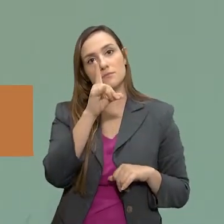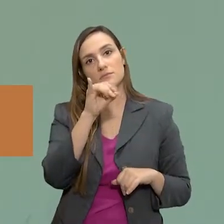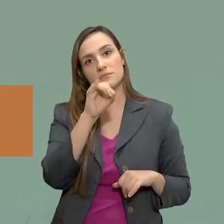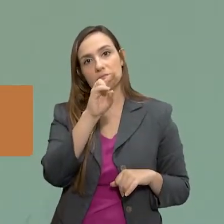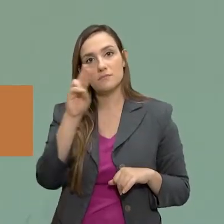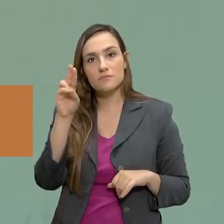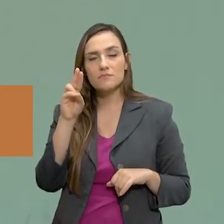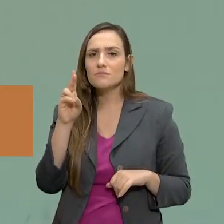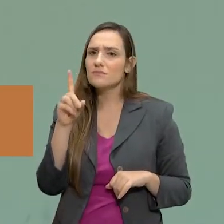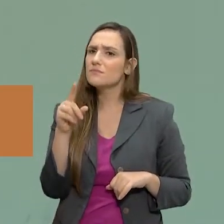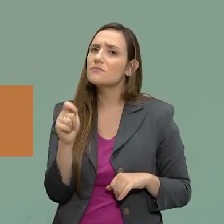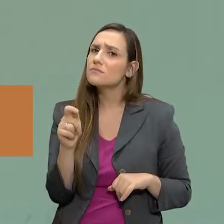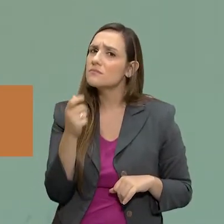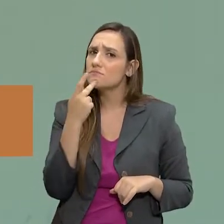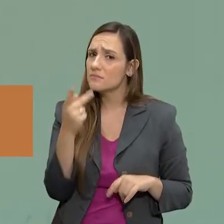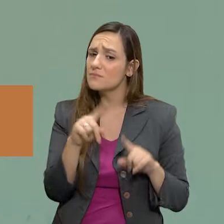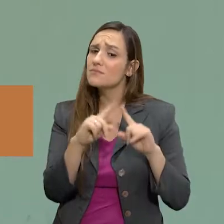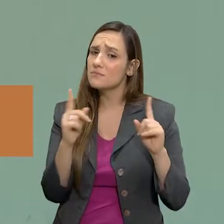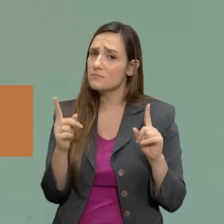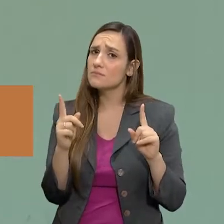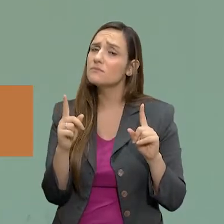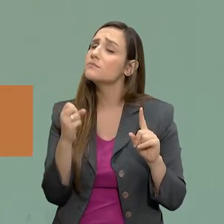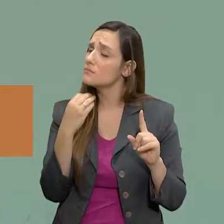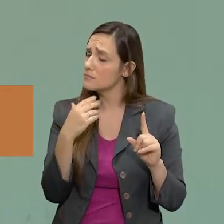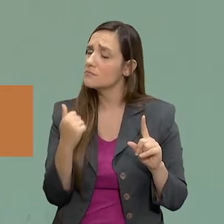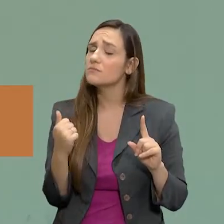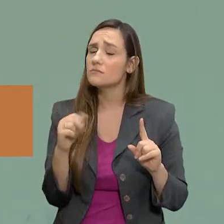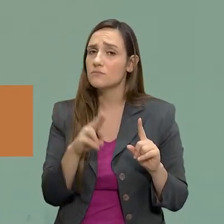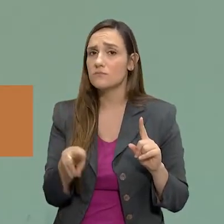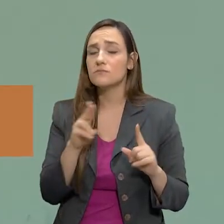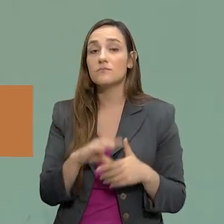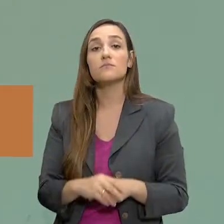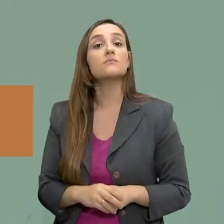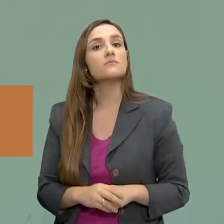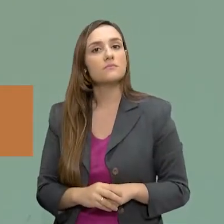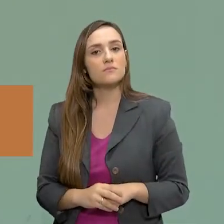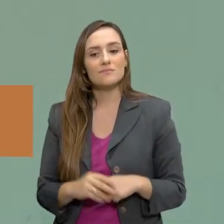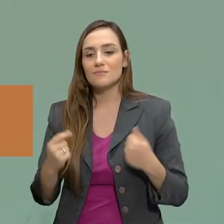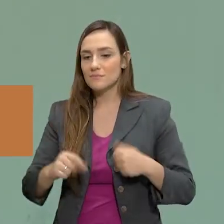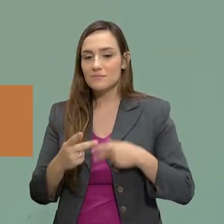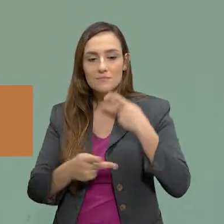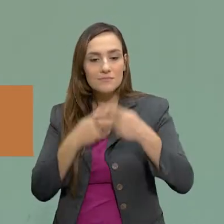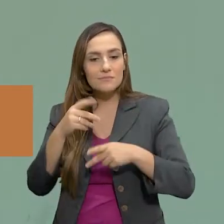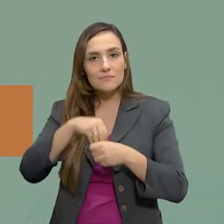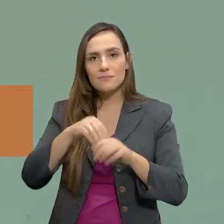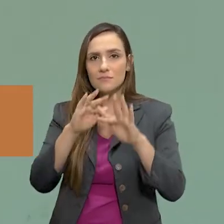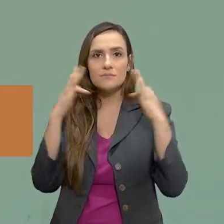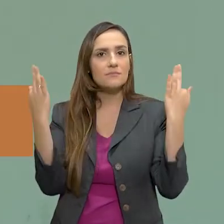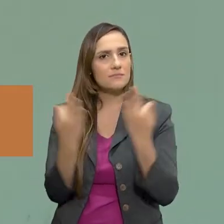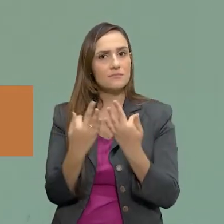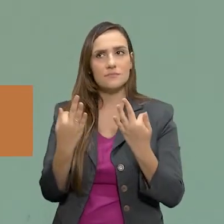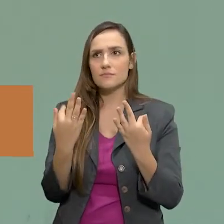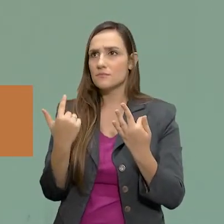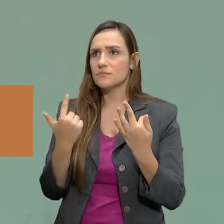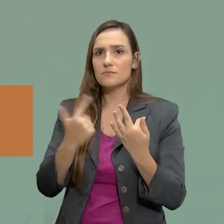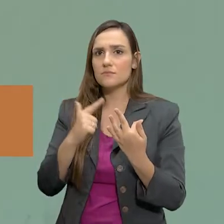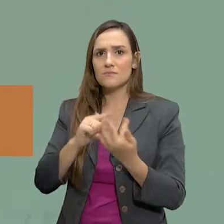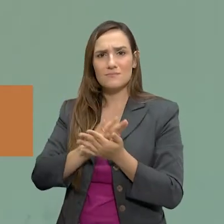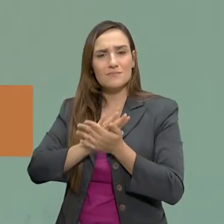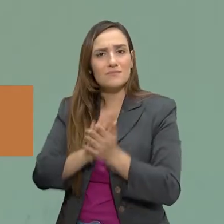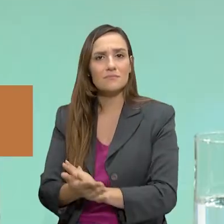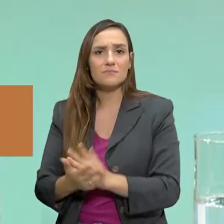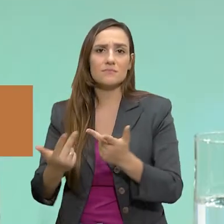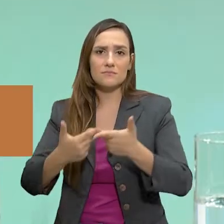pouco falado e é tão eficiente, né? Até o planejamento familiar, sem preconceito, sem julgamento, dando esse direito de decisão mesmo